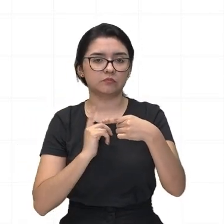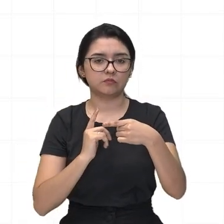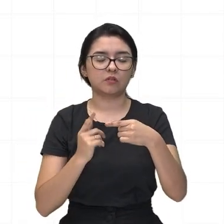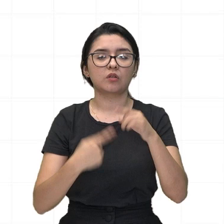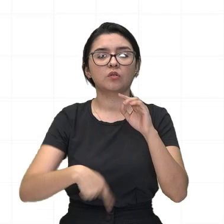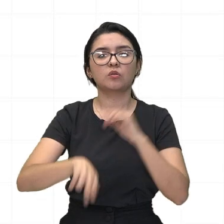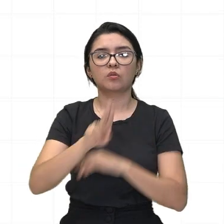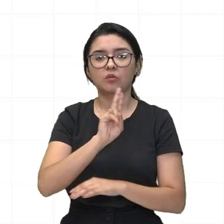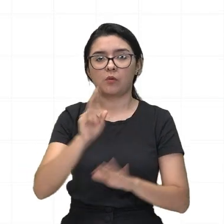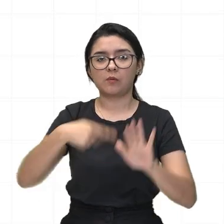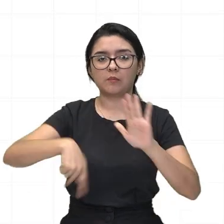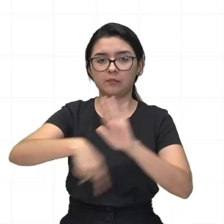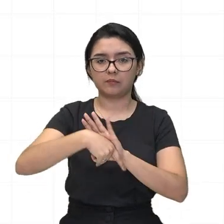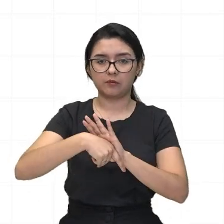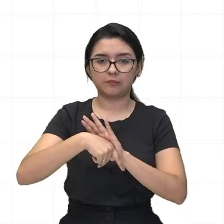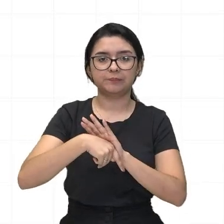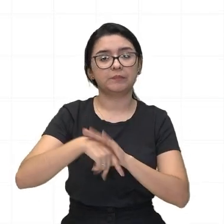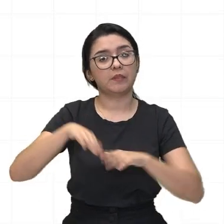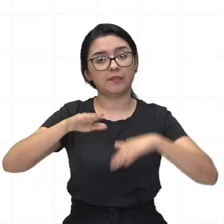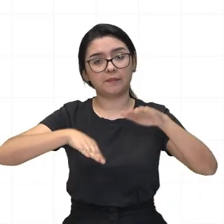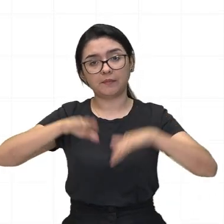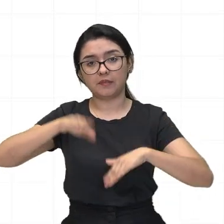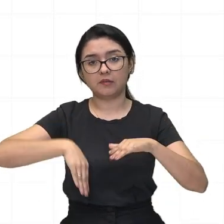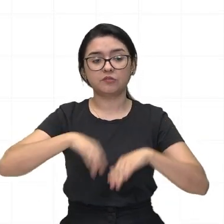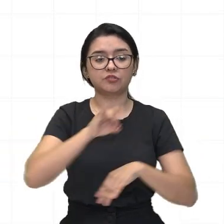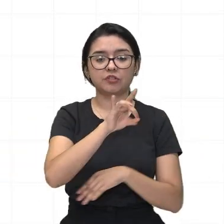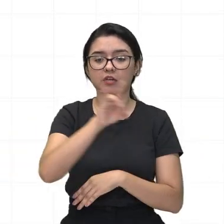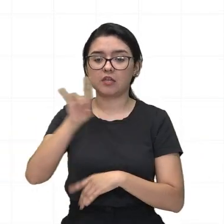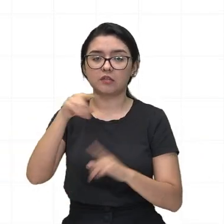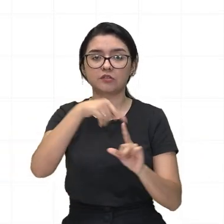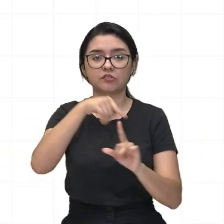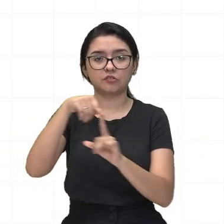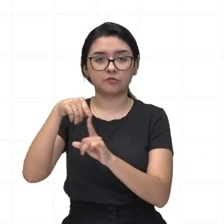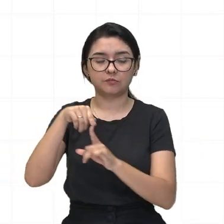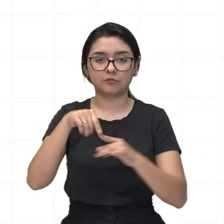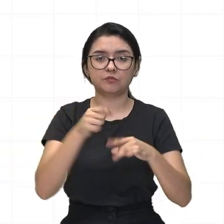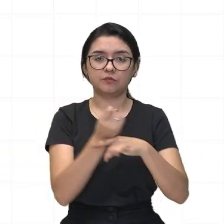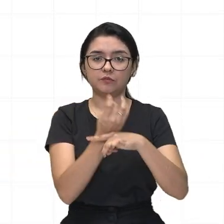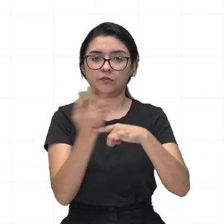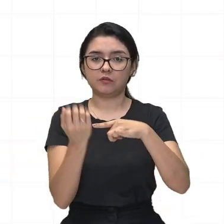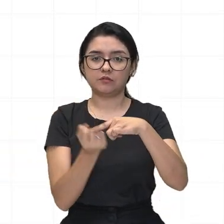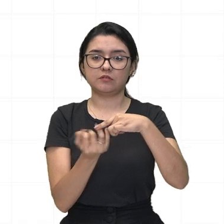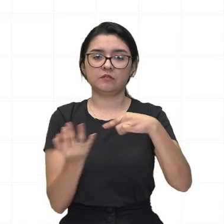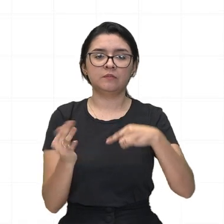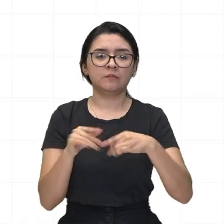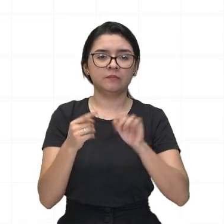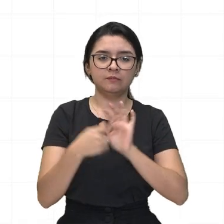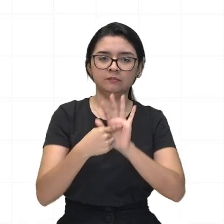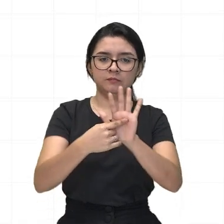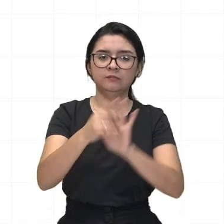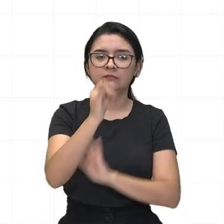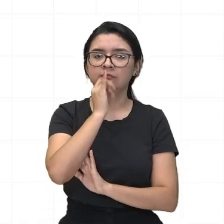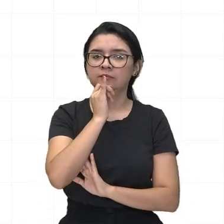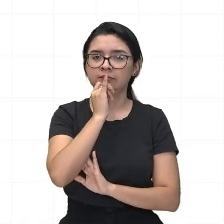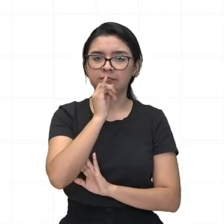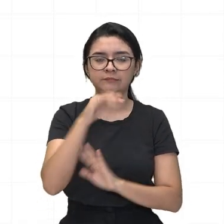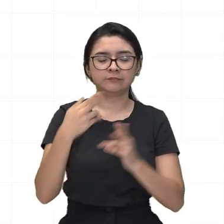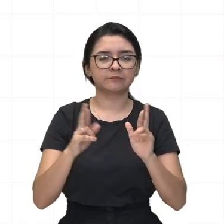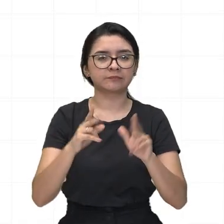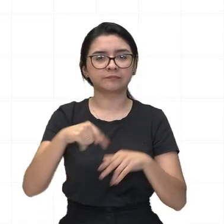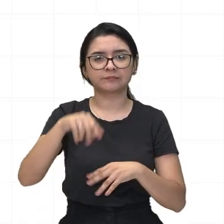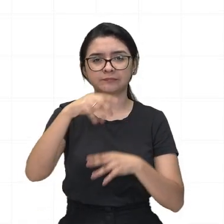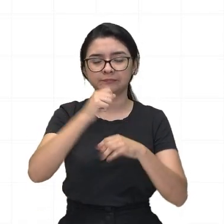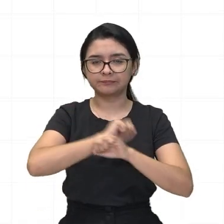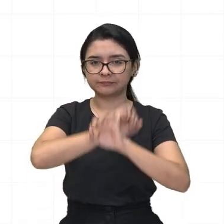especiais dependendo de cada fração, tá bom? Vou mostrar alguns exemplos para vocês, mas deve ter, tem que estar claro para você que